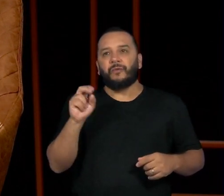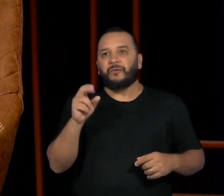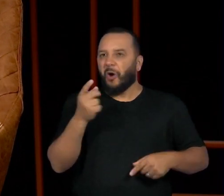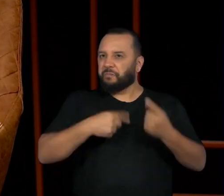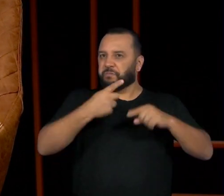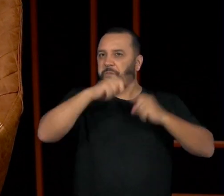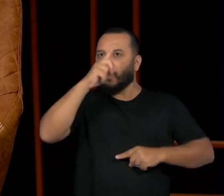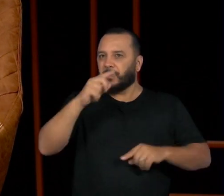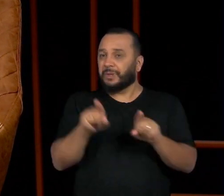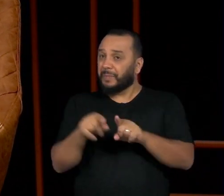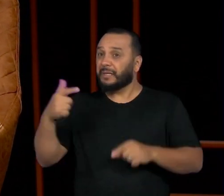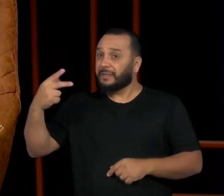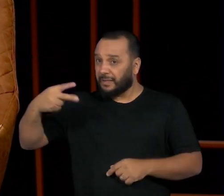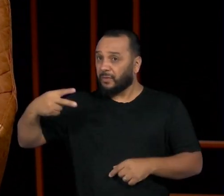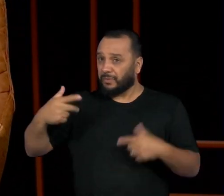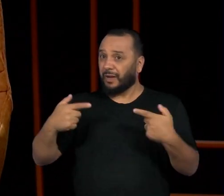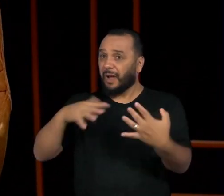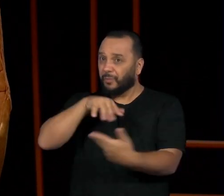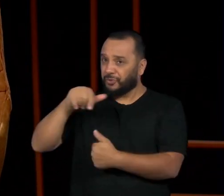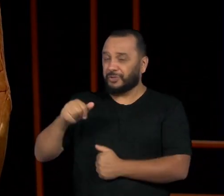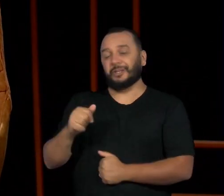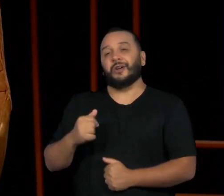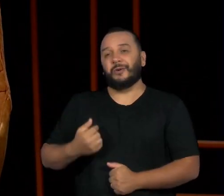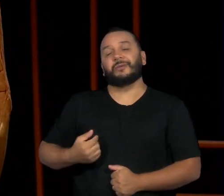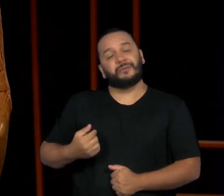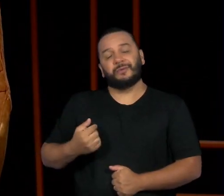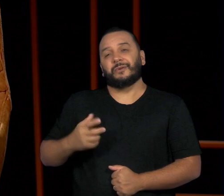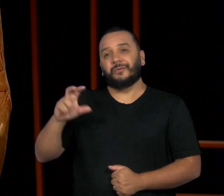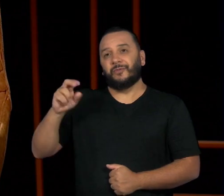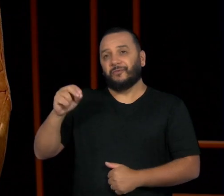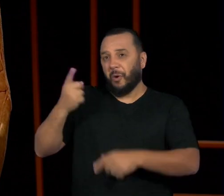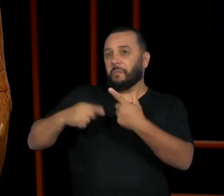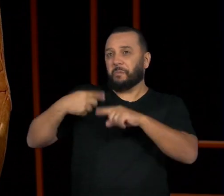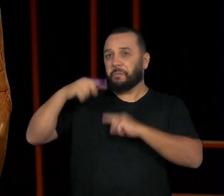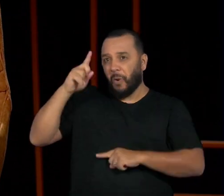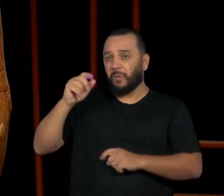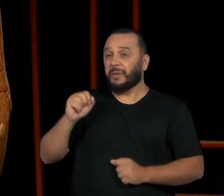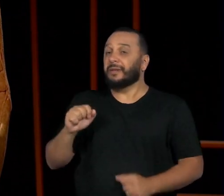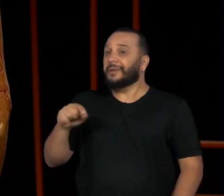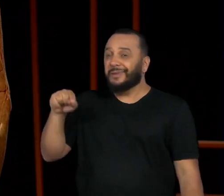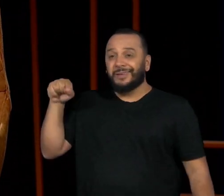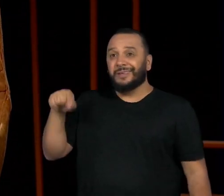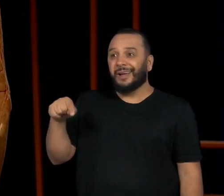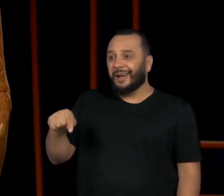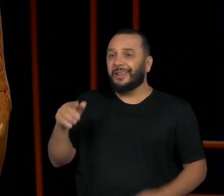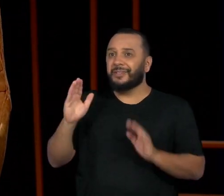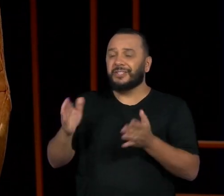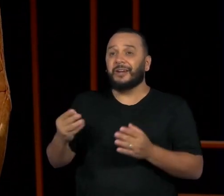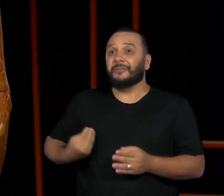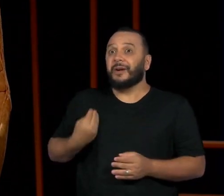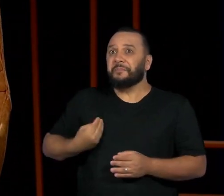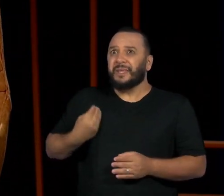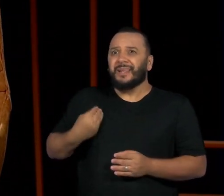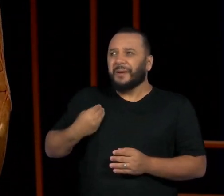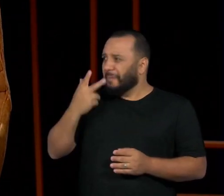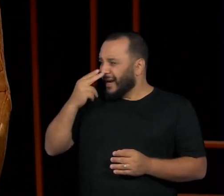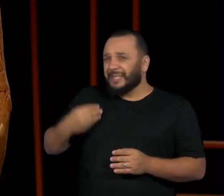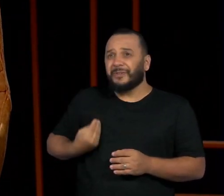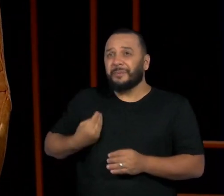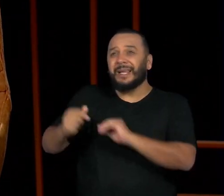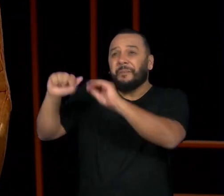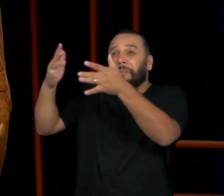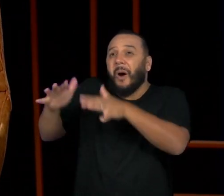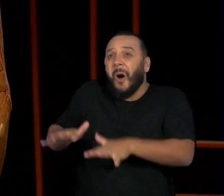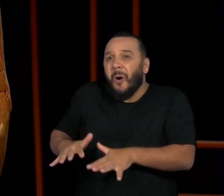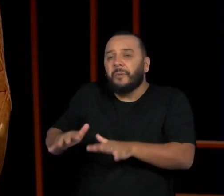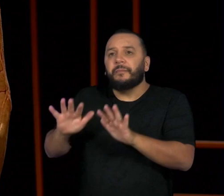na verdade, era muito misterioso para mim como minha avó conseguia conjugar tamanha tragédia familiar com a doçura